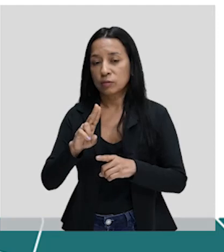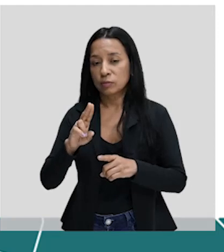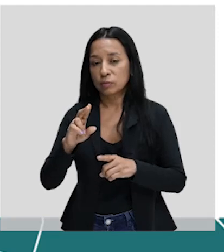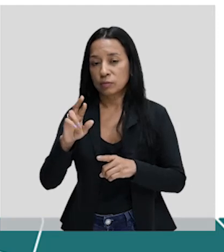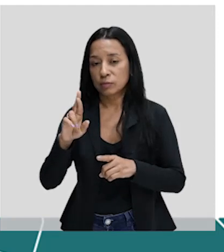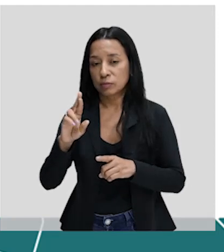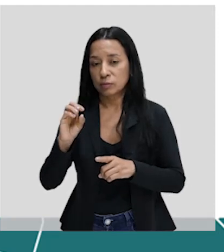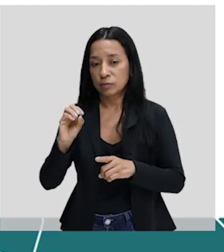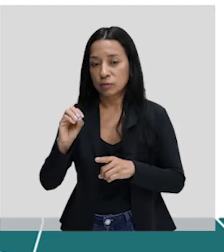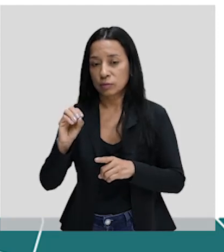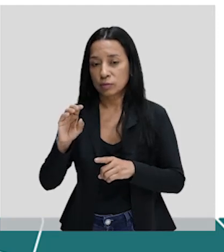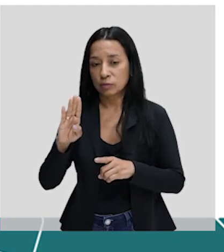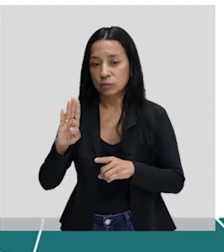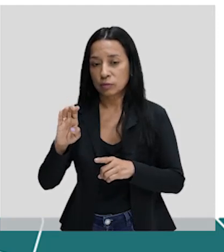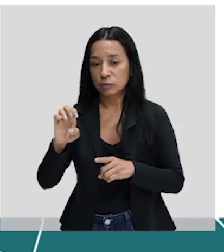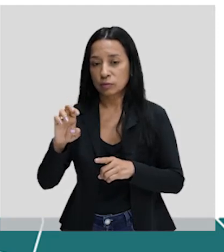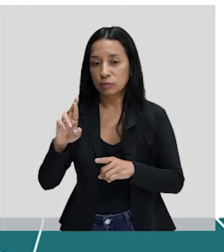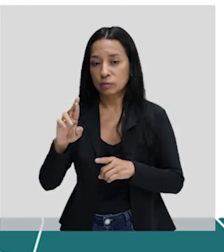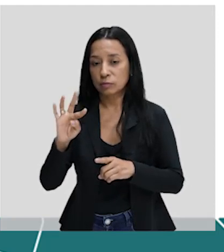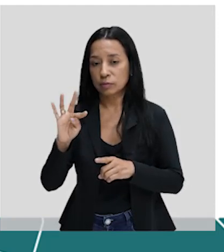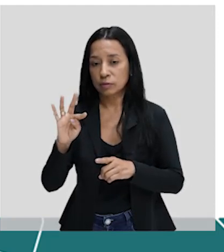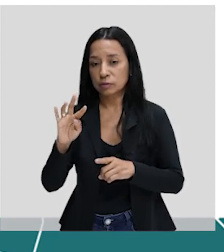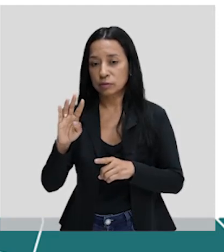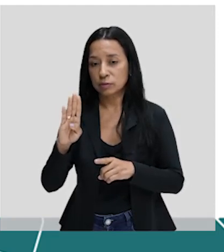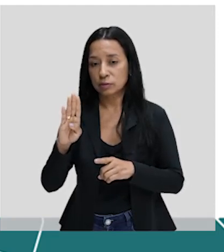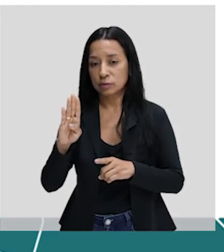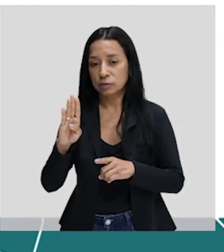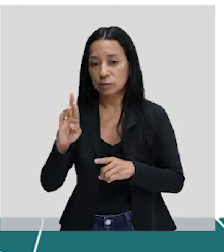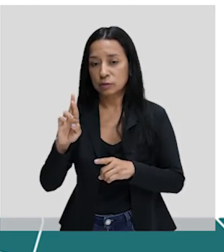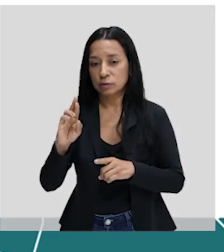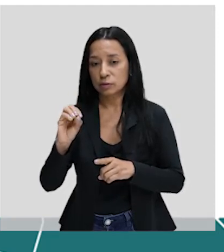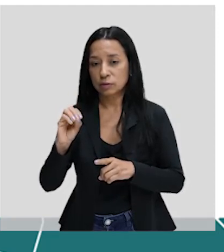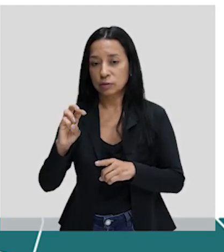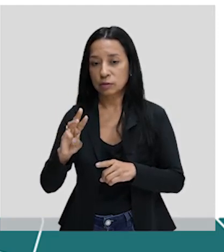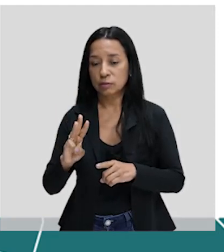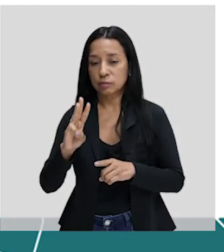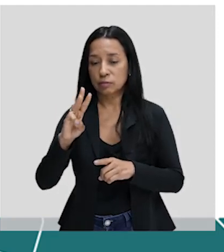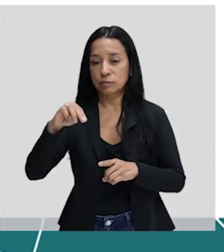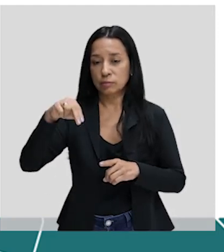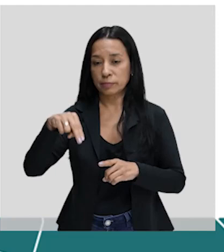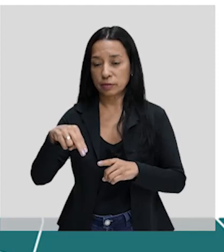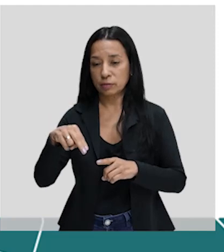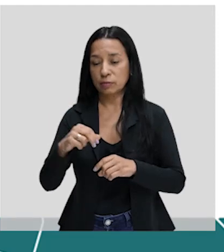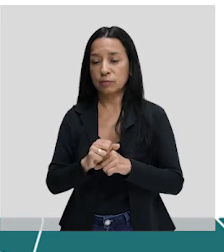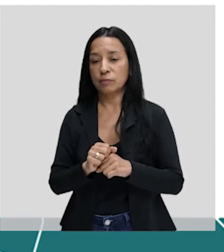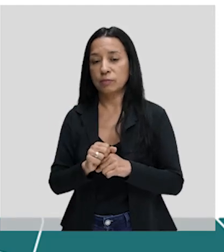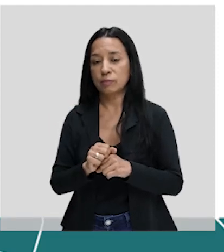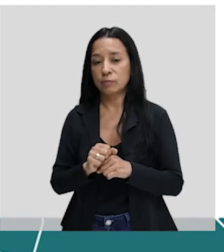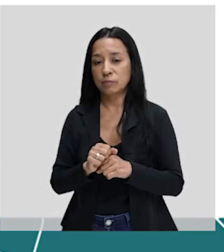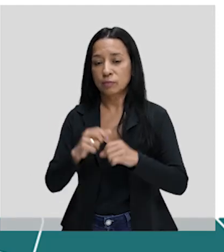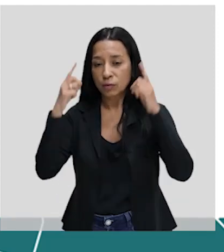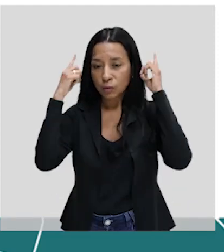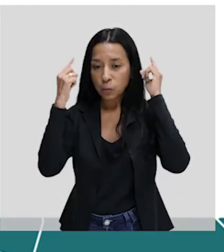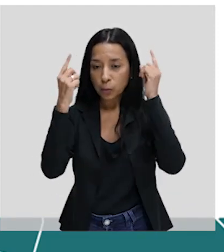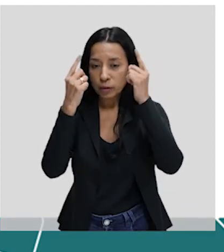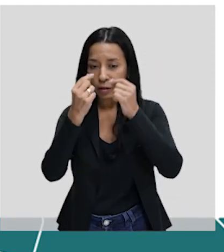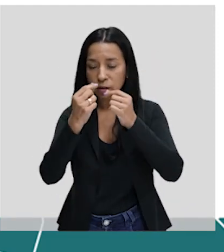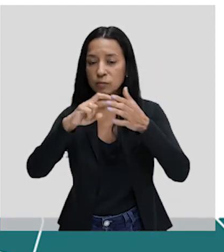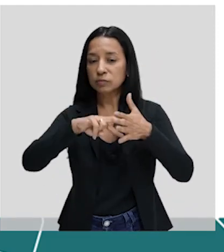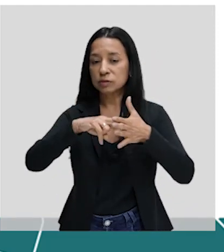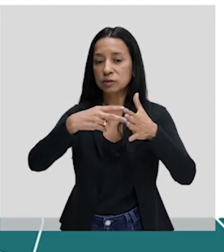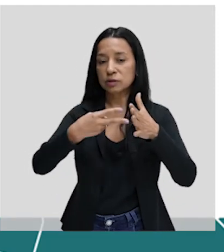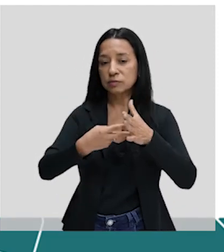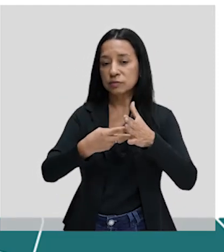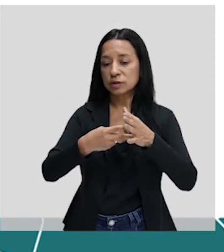do núcleo celular. O primeiro a reconhecer o núcleo como um componente fundamental da célula. Do grego, nux, que